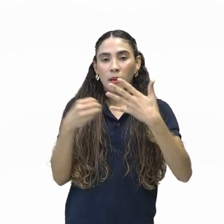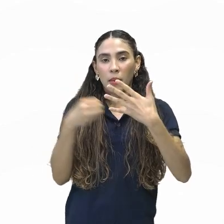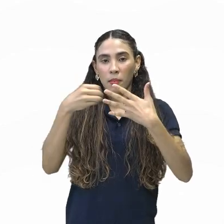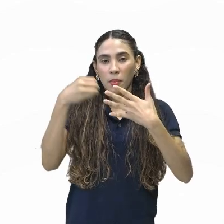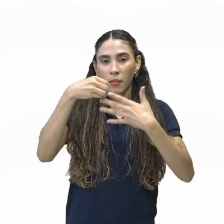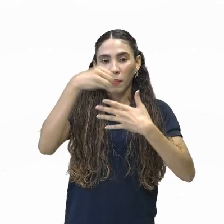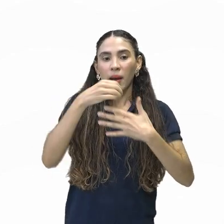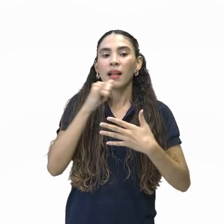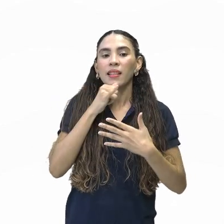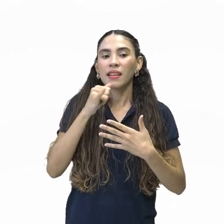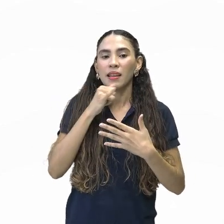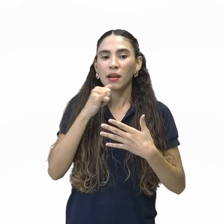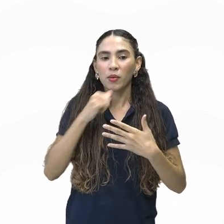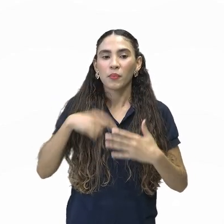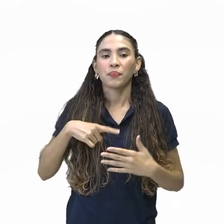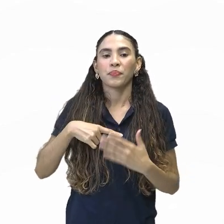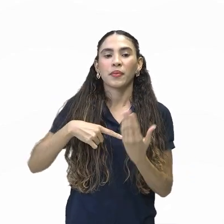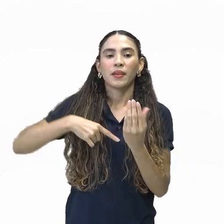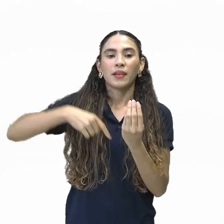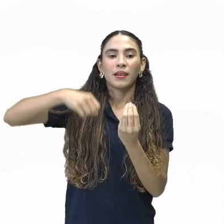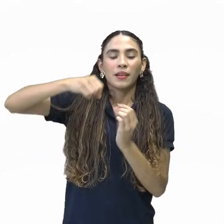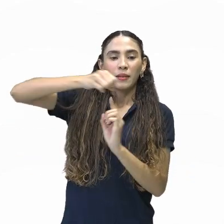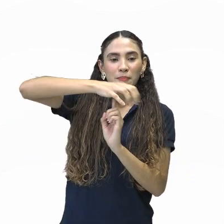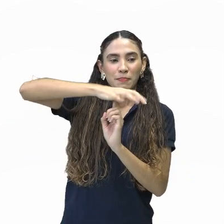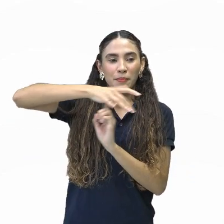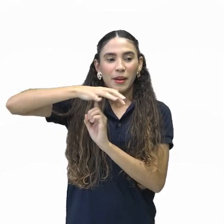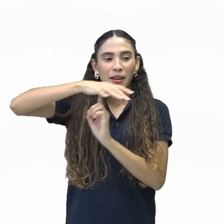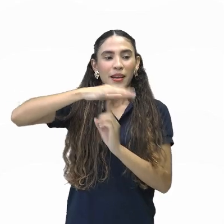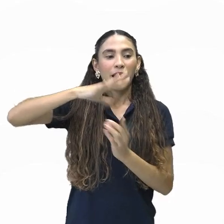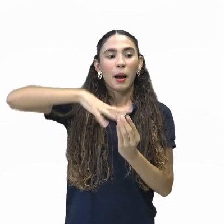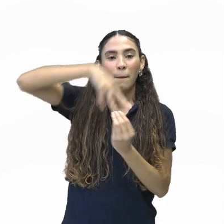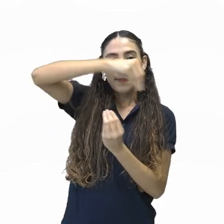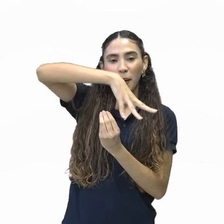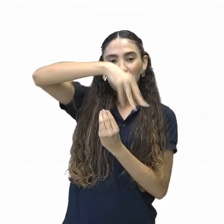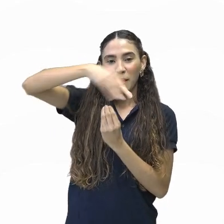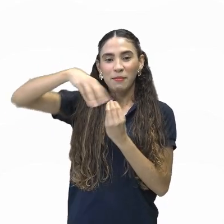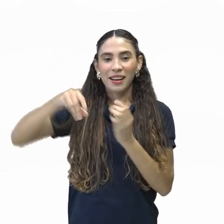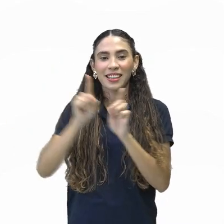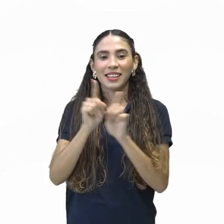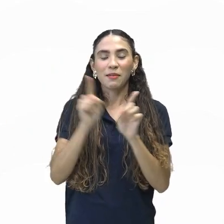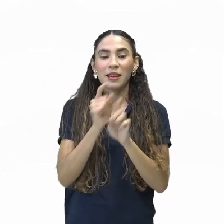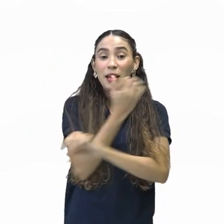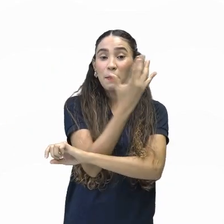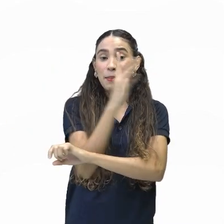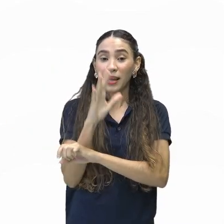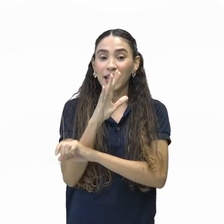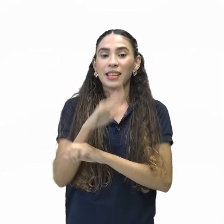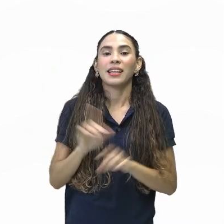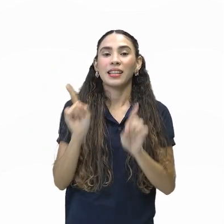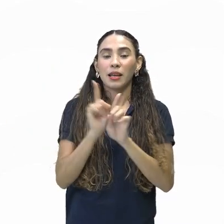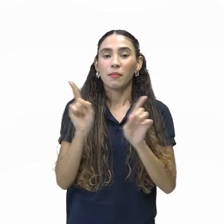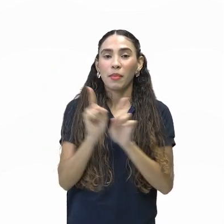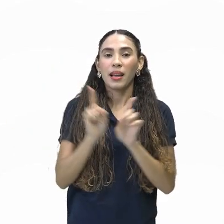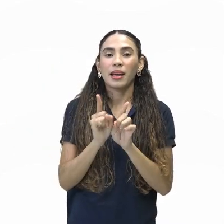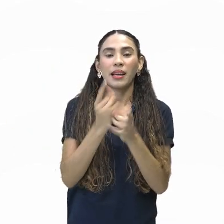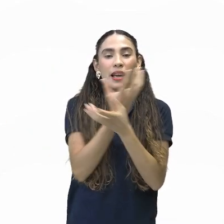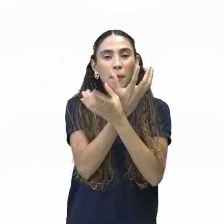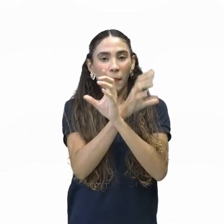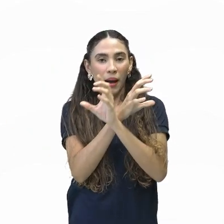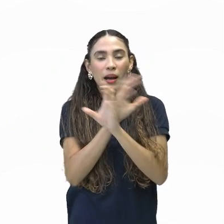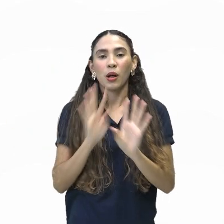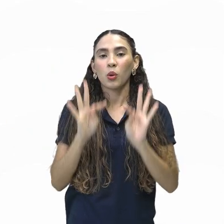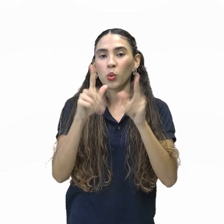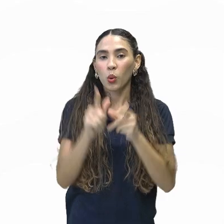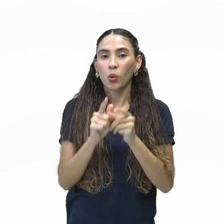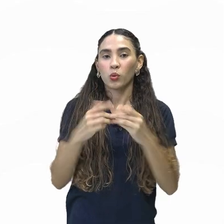reino fungi, que é o reino dos fungos, o reino plantae, reino das plantas, o reino animalia, são todos os